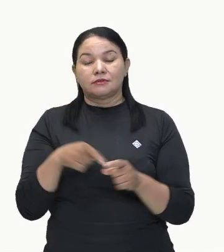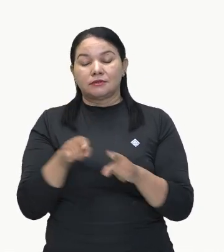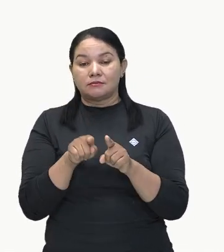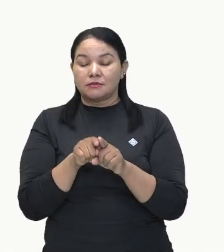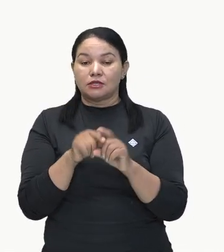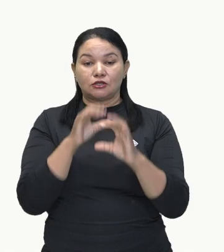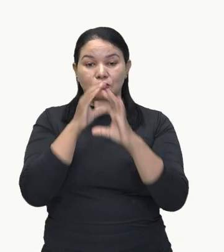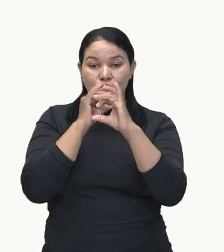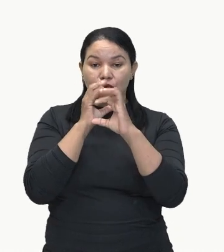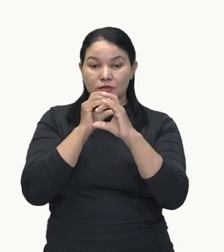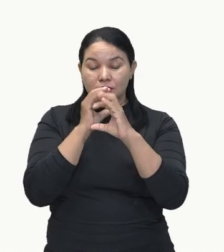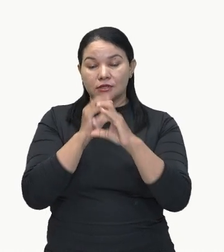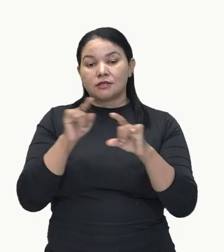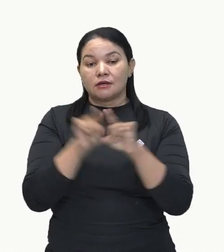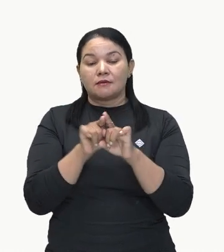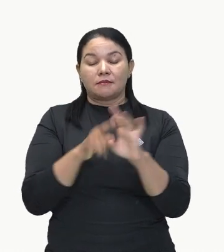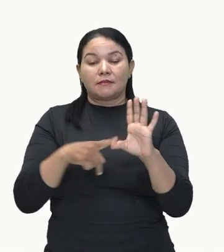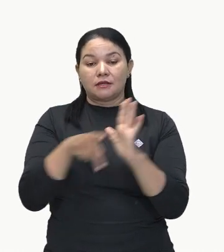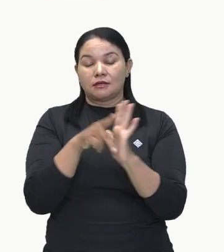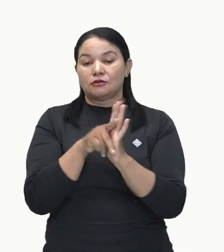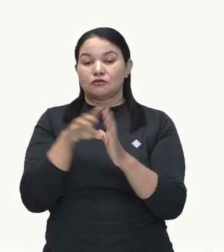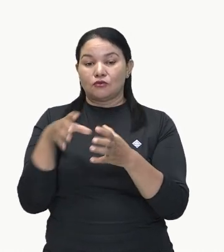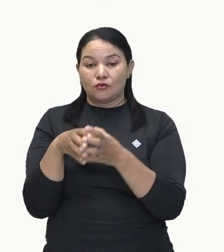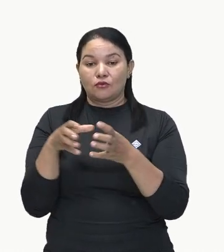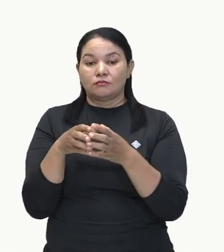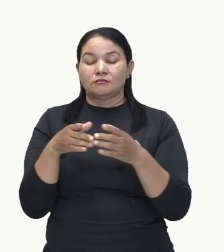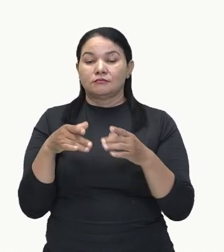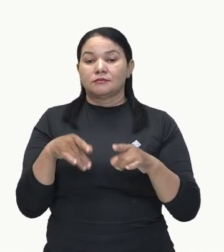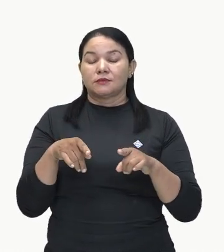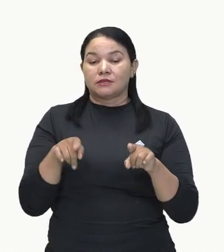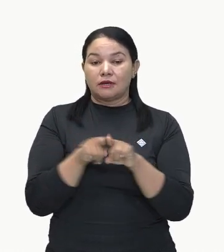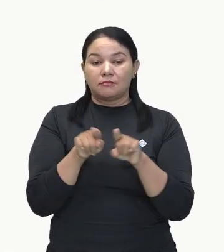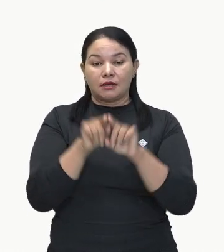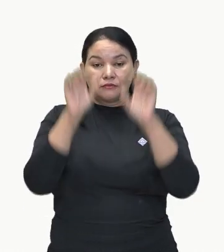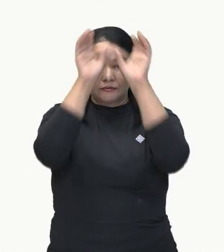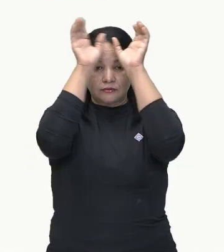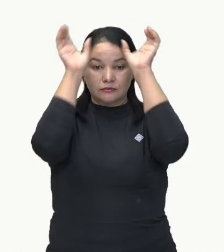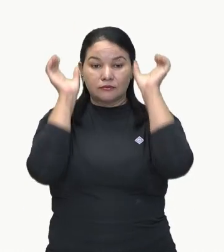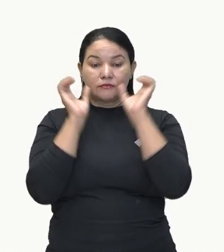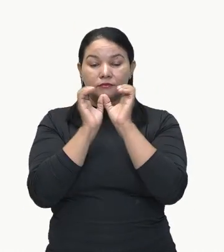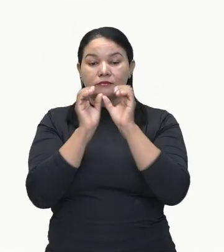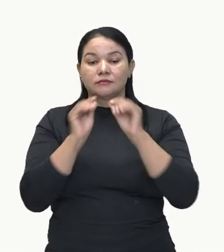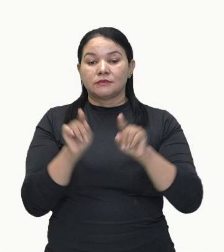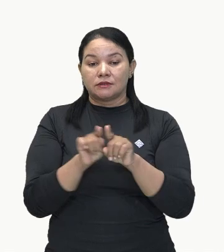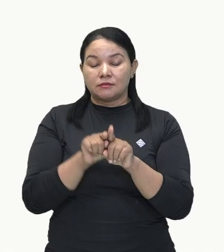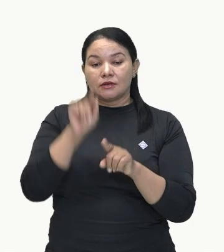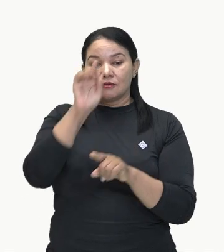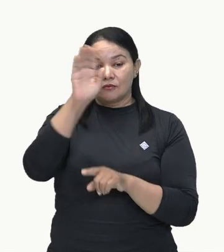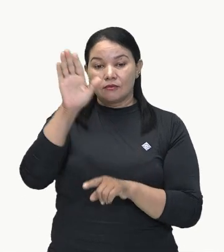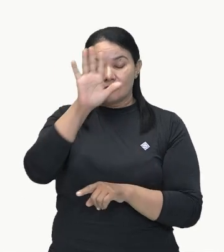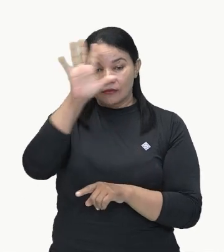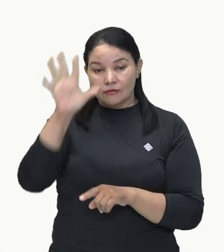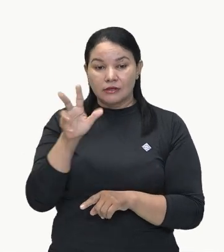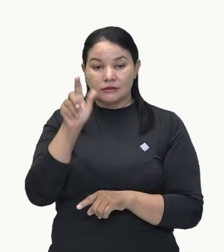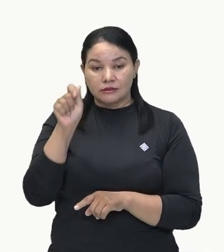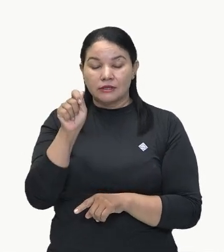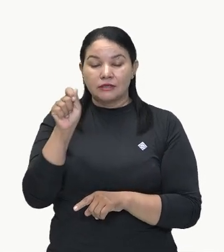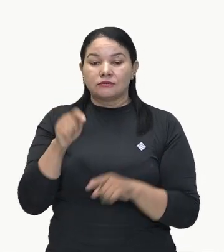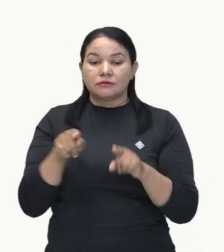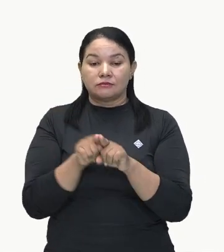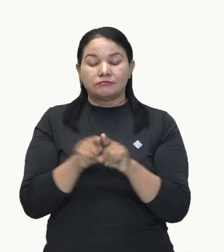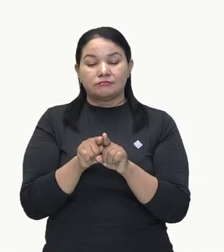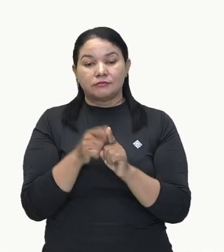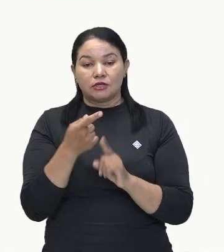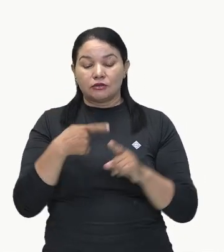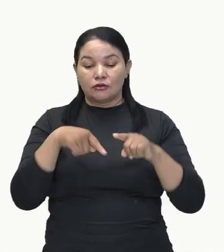que vão fazer parte desse grupo, os inuites, asiáticos, ali principalmente da China e outras regiões da